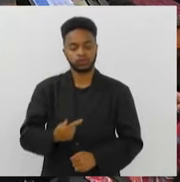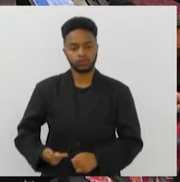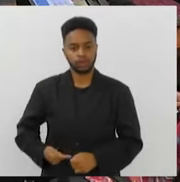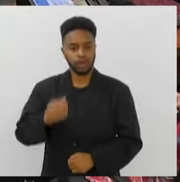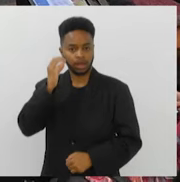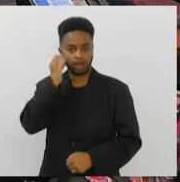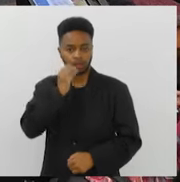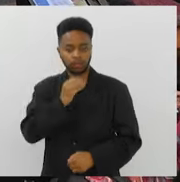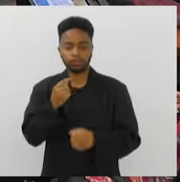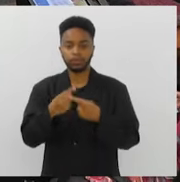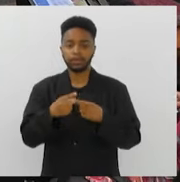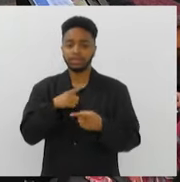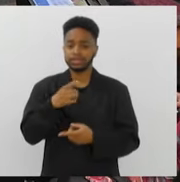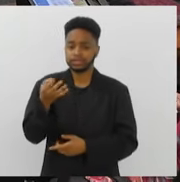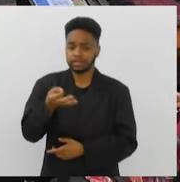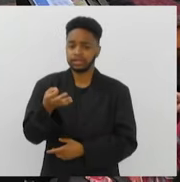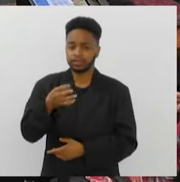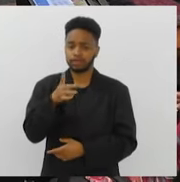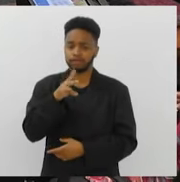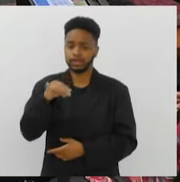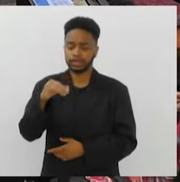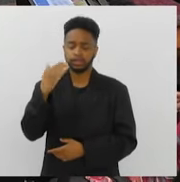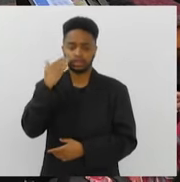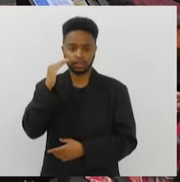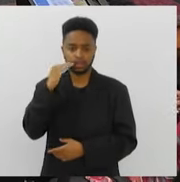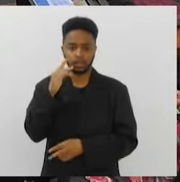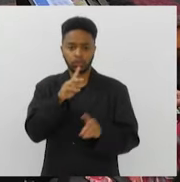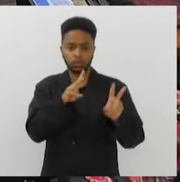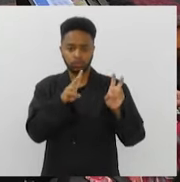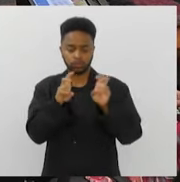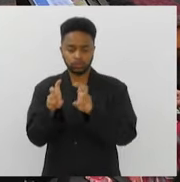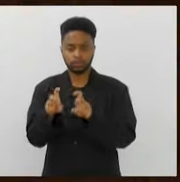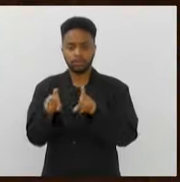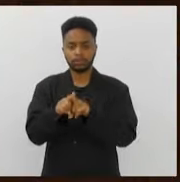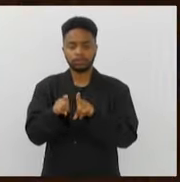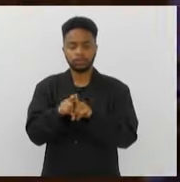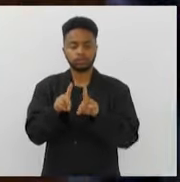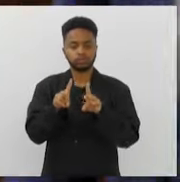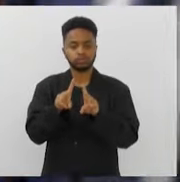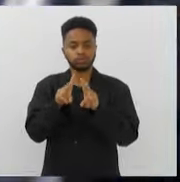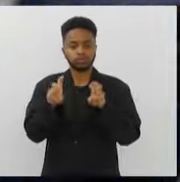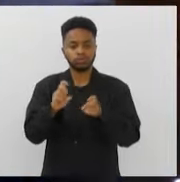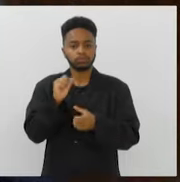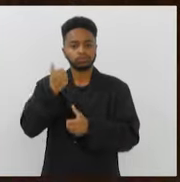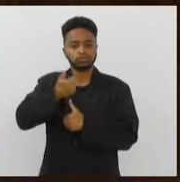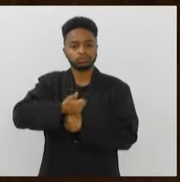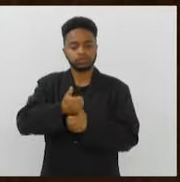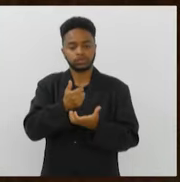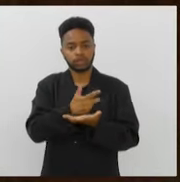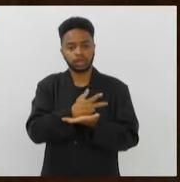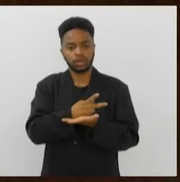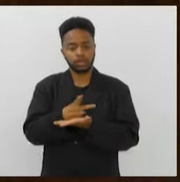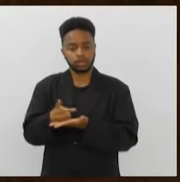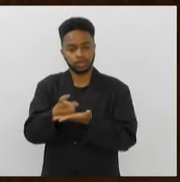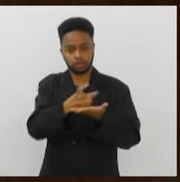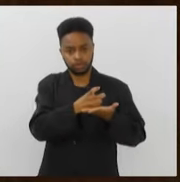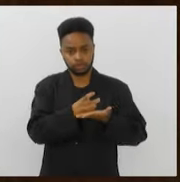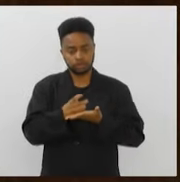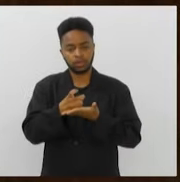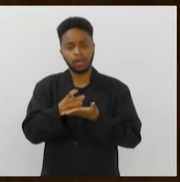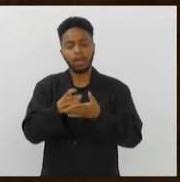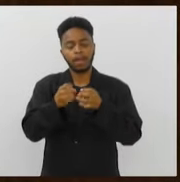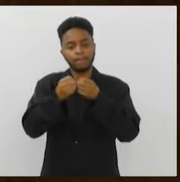que eu tenho certeza que vai se sensibilizar essa questão da substituição tributária. Acerta em